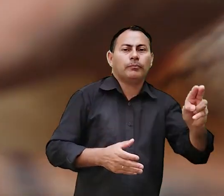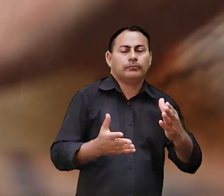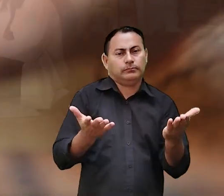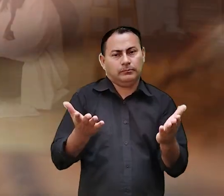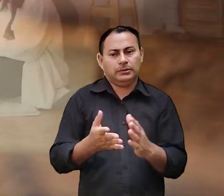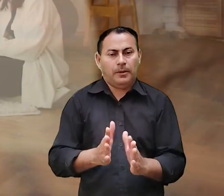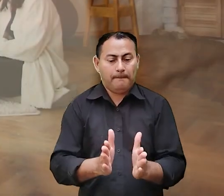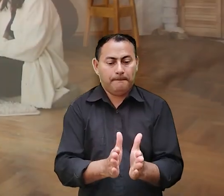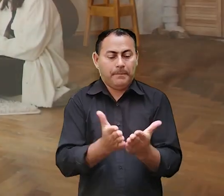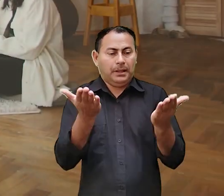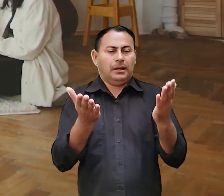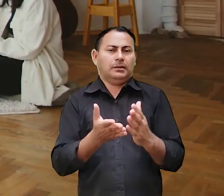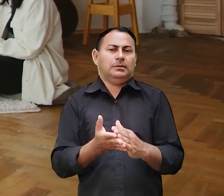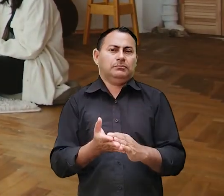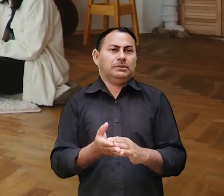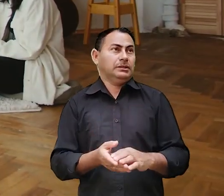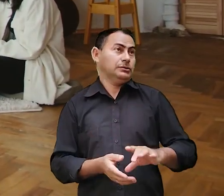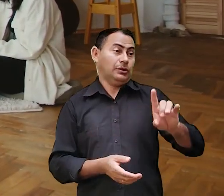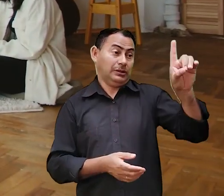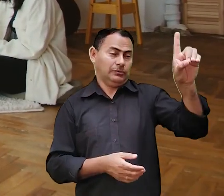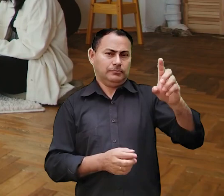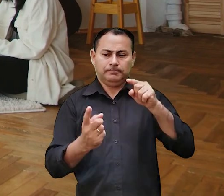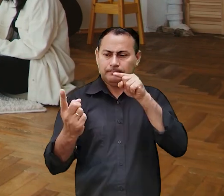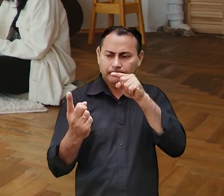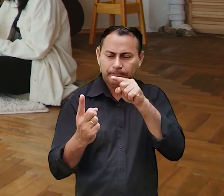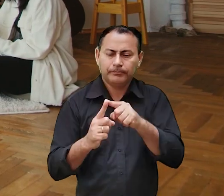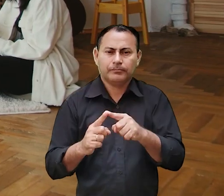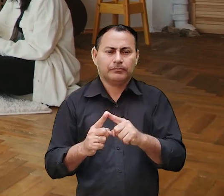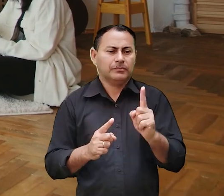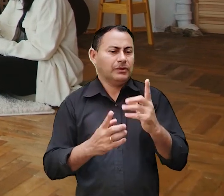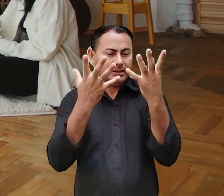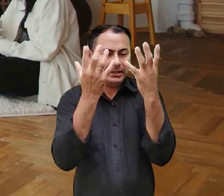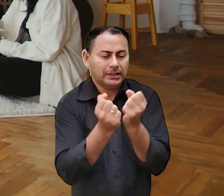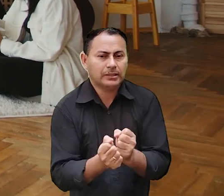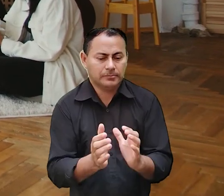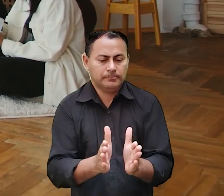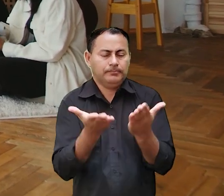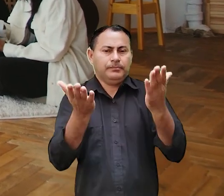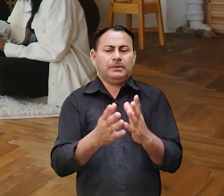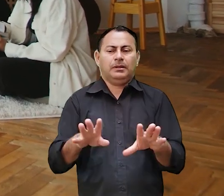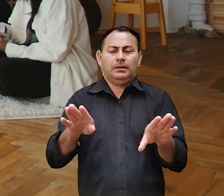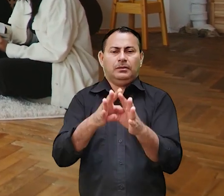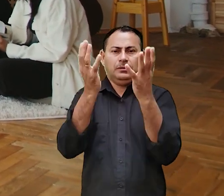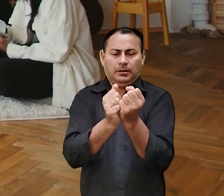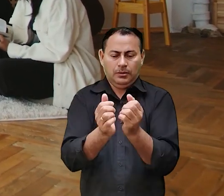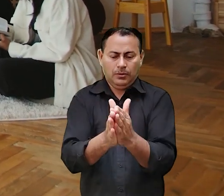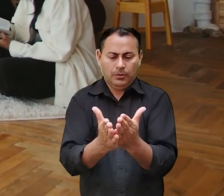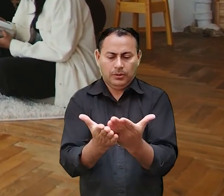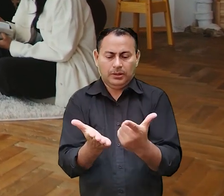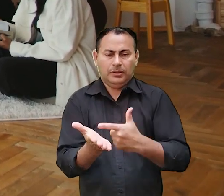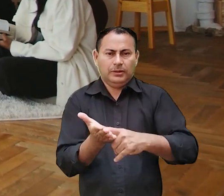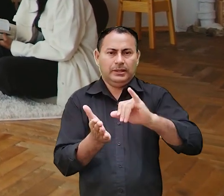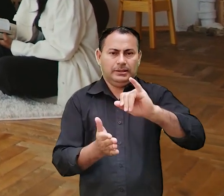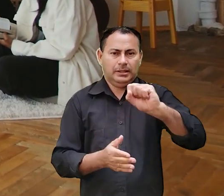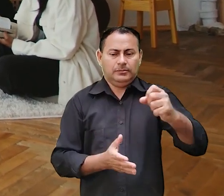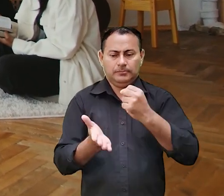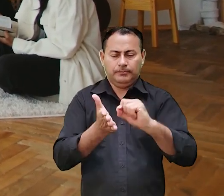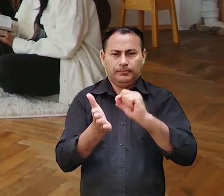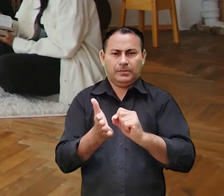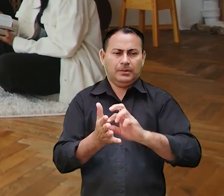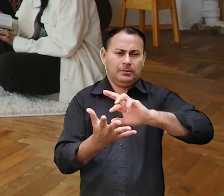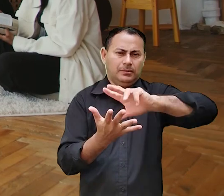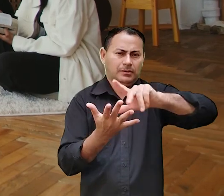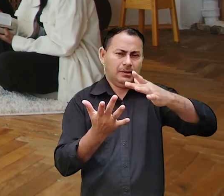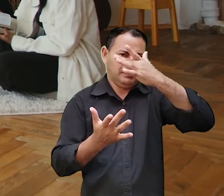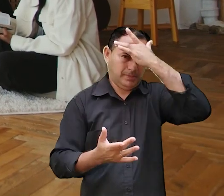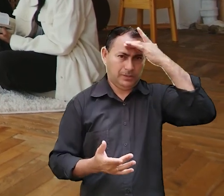nome isso é um Milagre Sobrenatural e com o objetivo de negar esse milagre foi alegado que o livro de Isaías tivesse sido